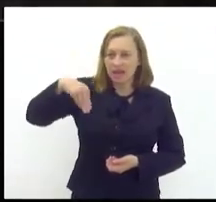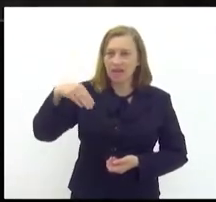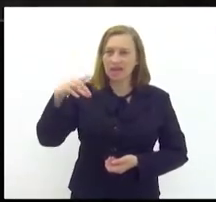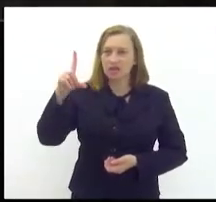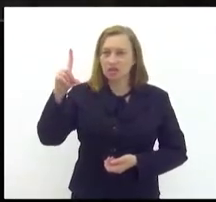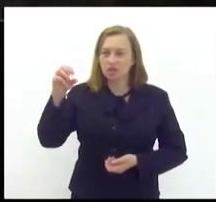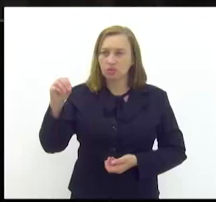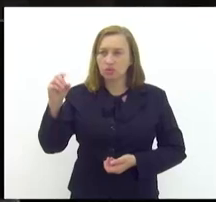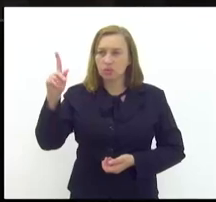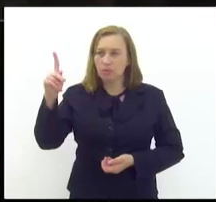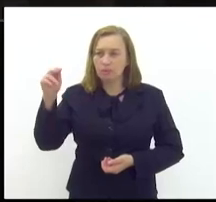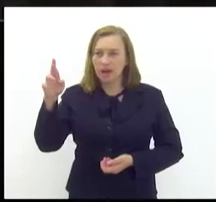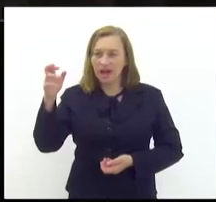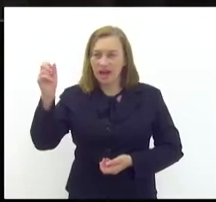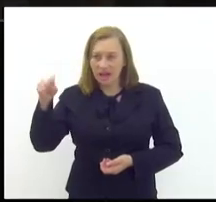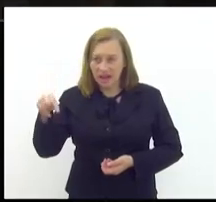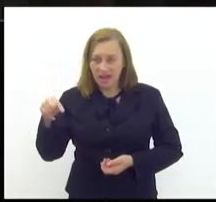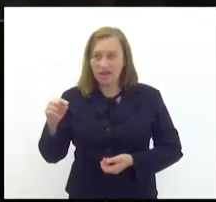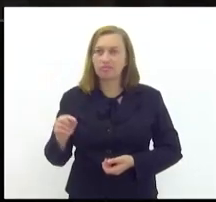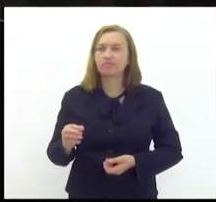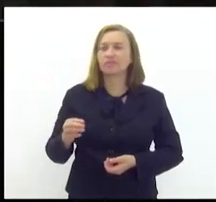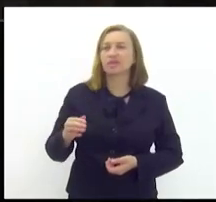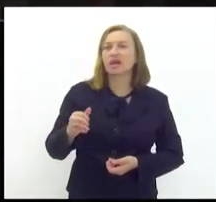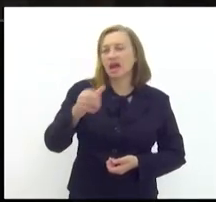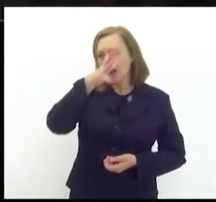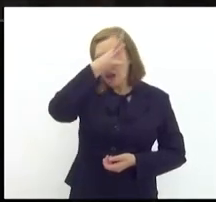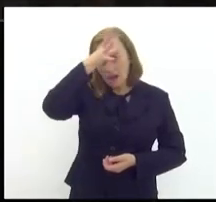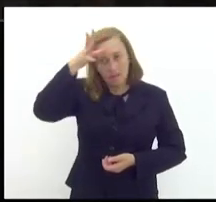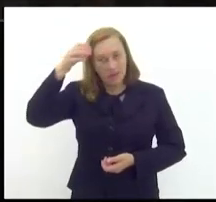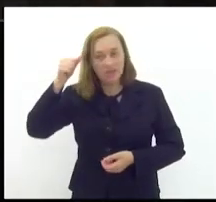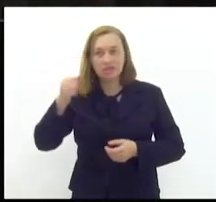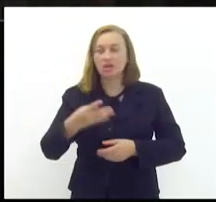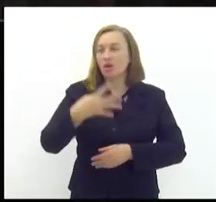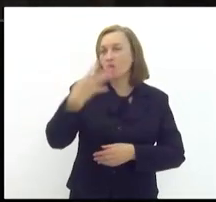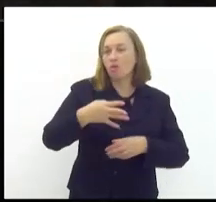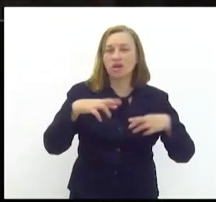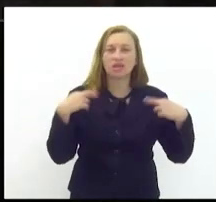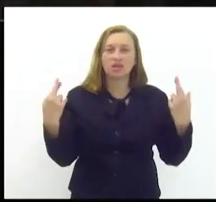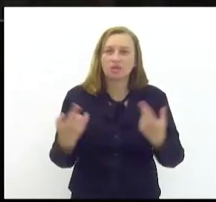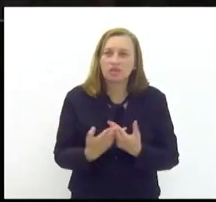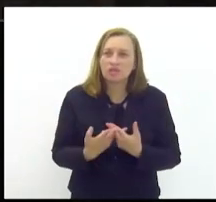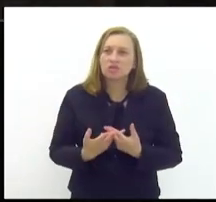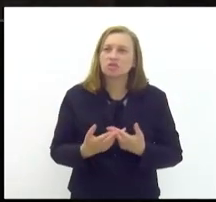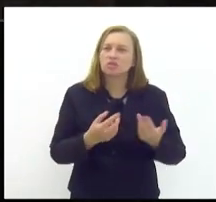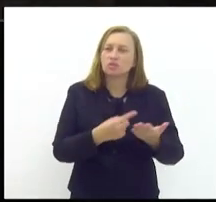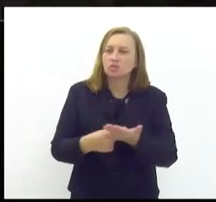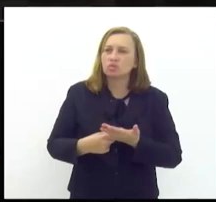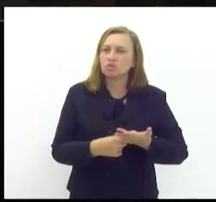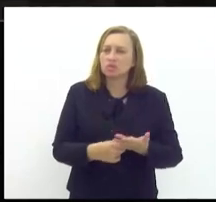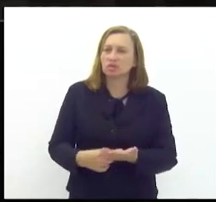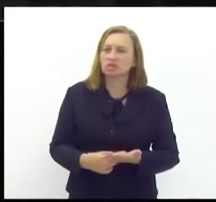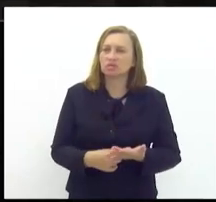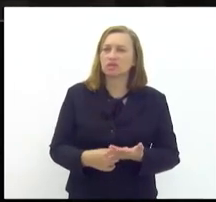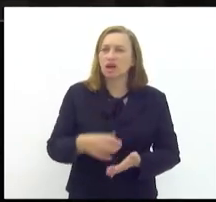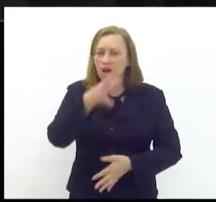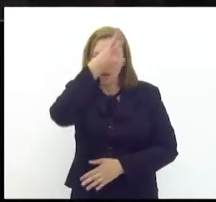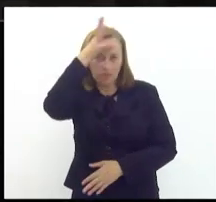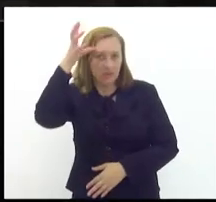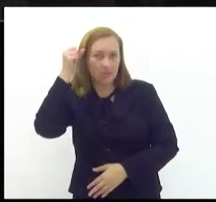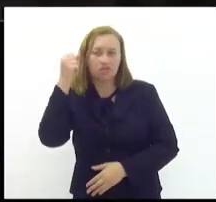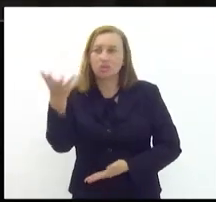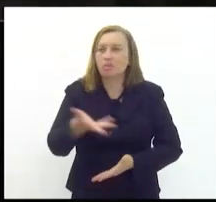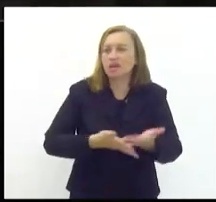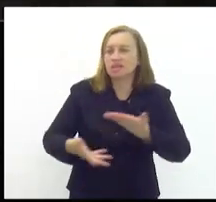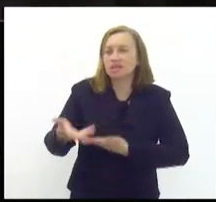trata-se da quarta reunião ordinária da organização do Tratado de cooperação amazônica com a